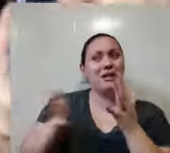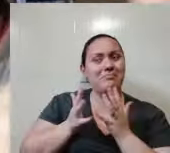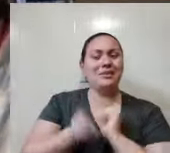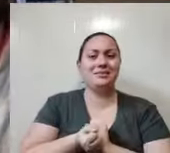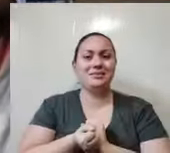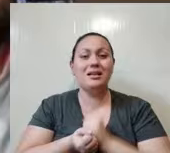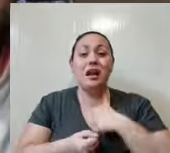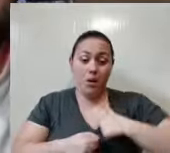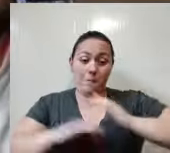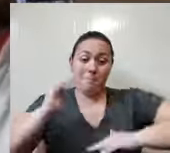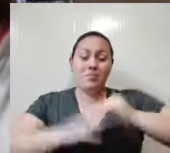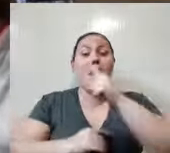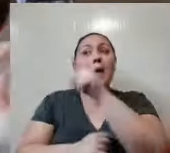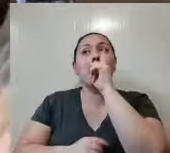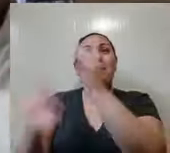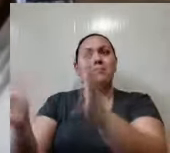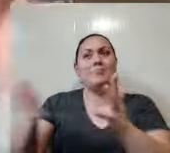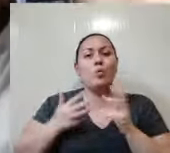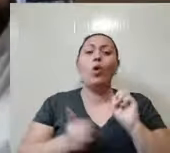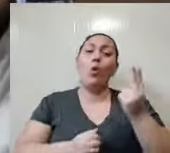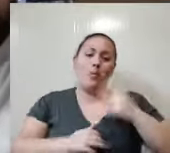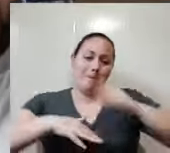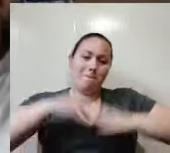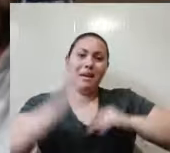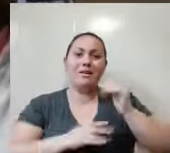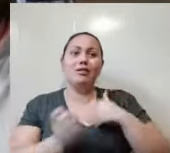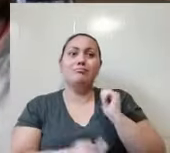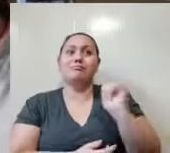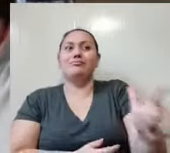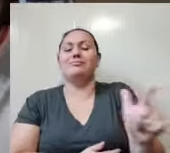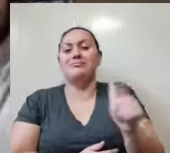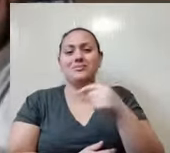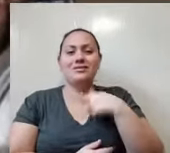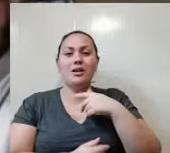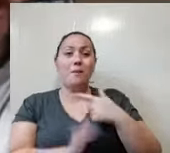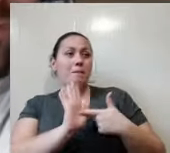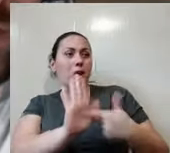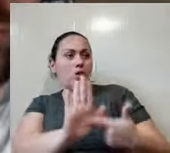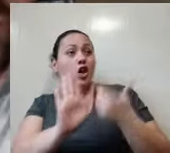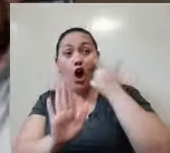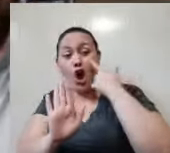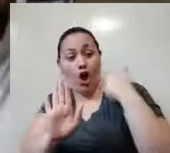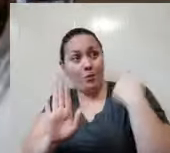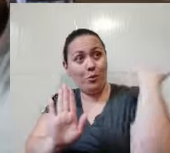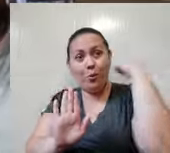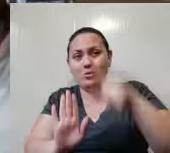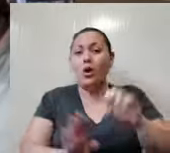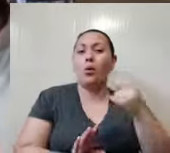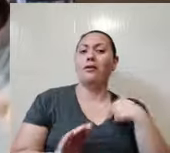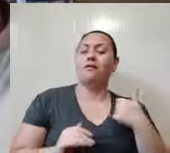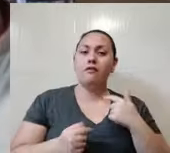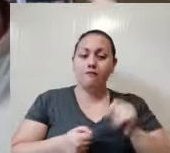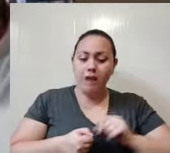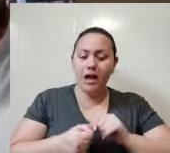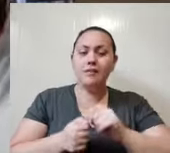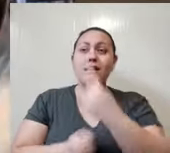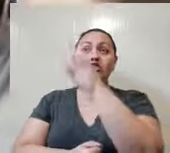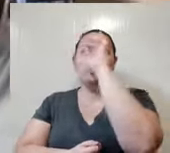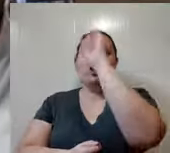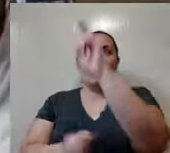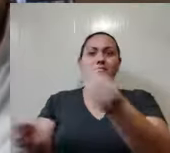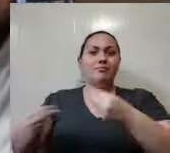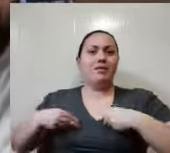pelo reconhecimento do outro. Eu faço isso para minha mãe me elogiar, eu faço isso para jogar na cara do meu amigo que eu sou melhor que ele. Eu faço isso